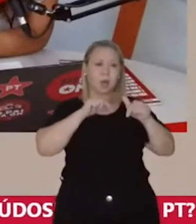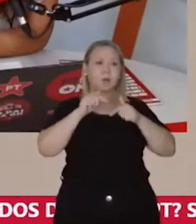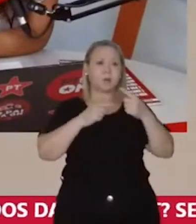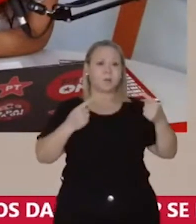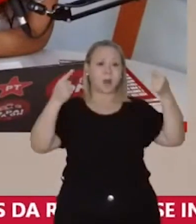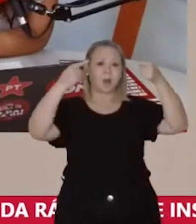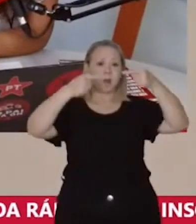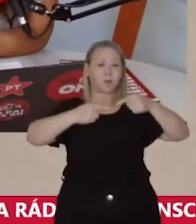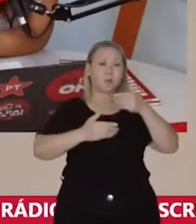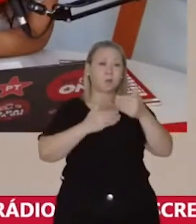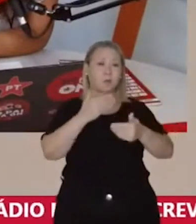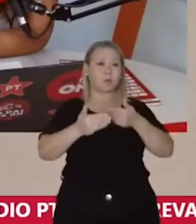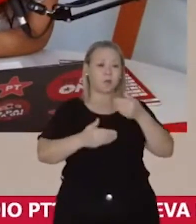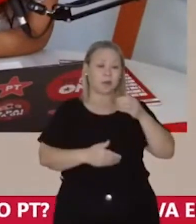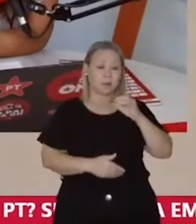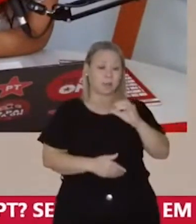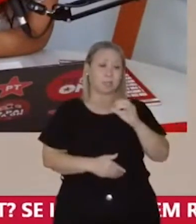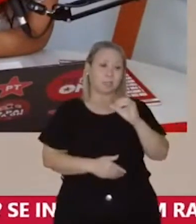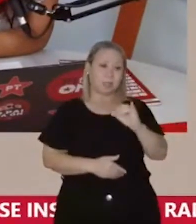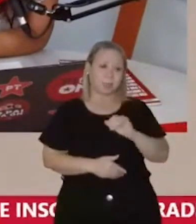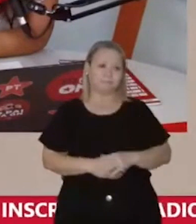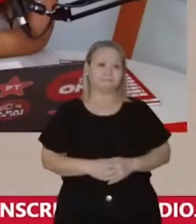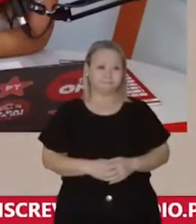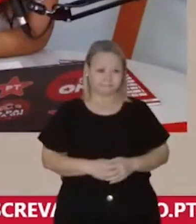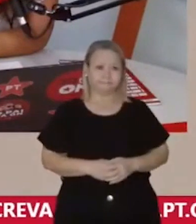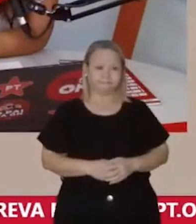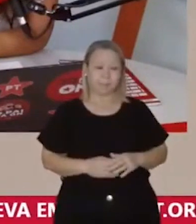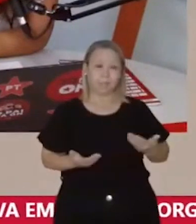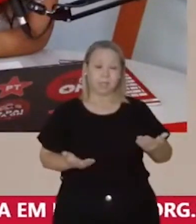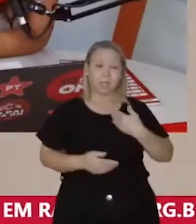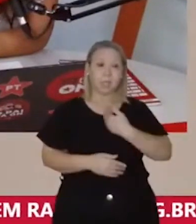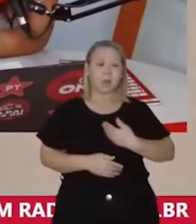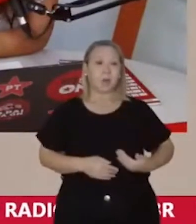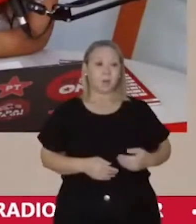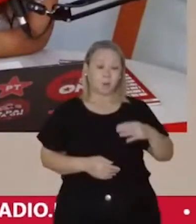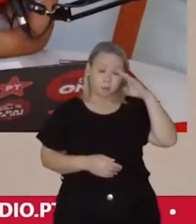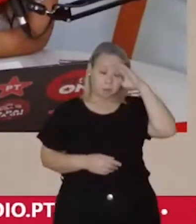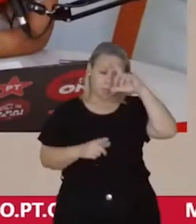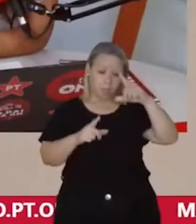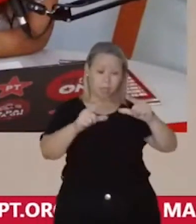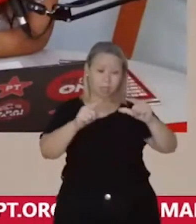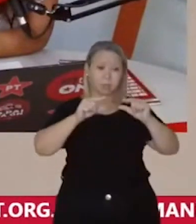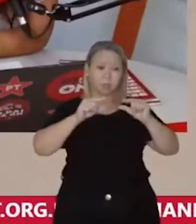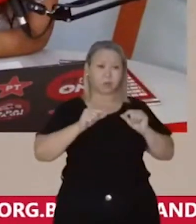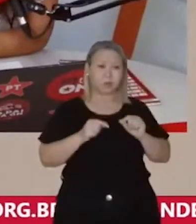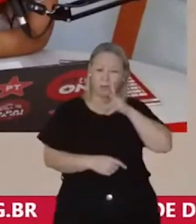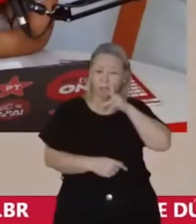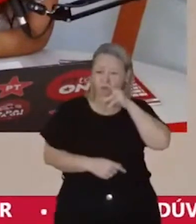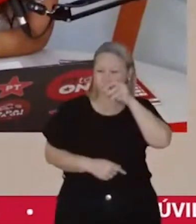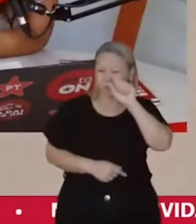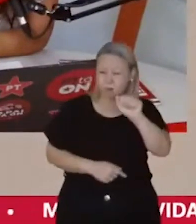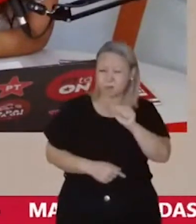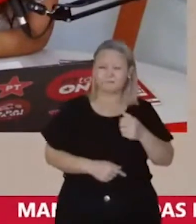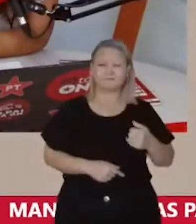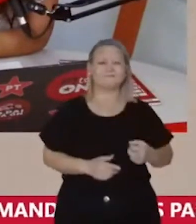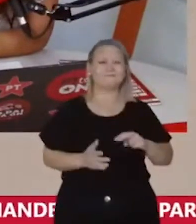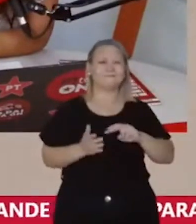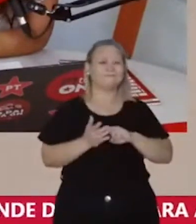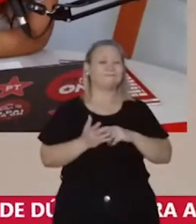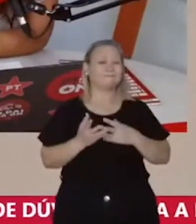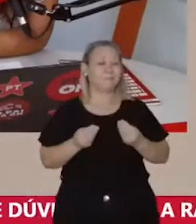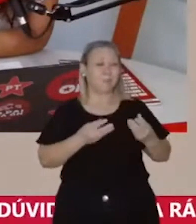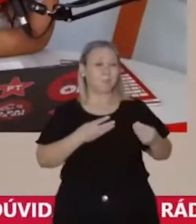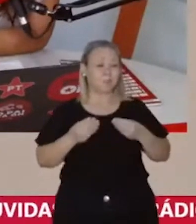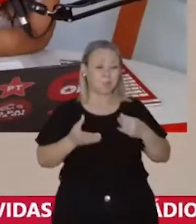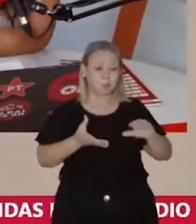contra o progresso da ciência. Então, o governo Bolsonaro reduziu fortemente os